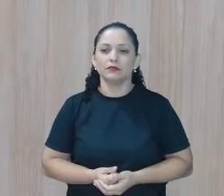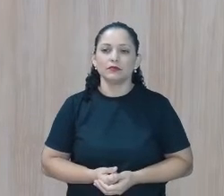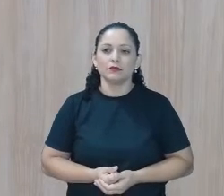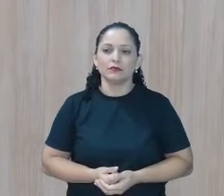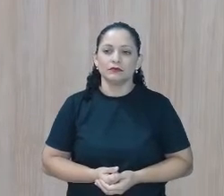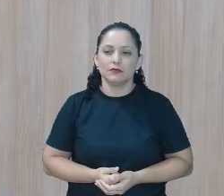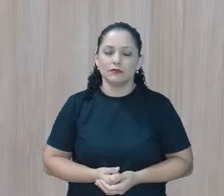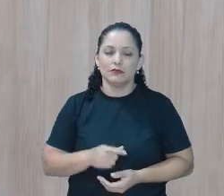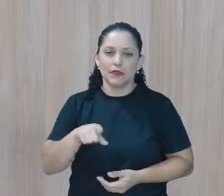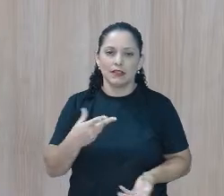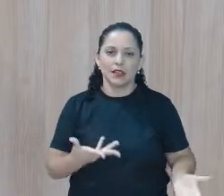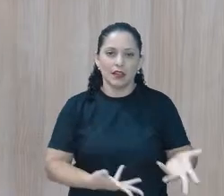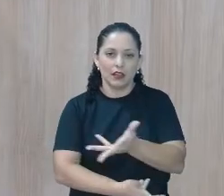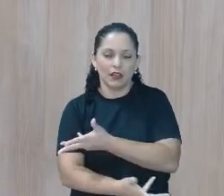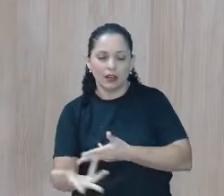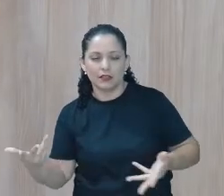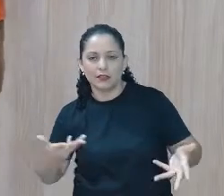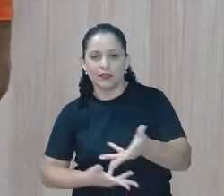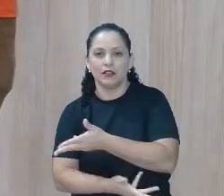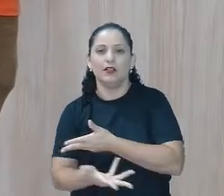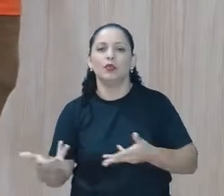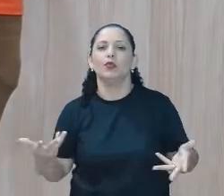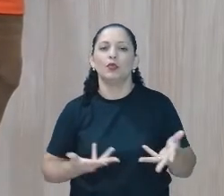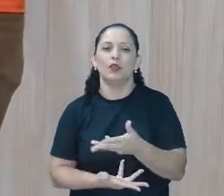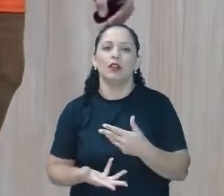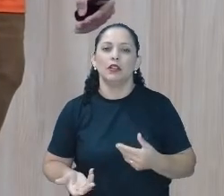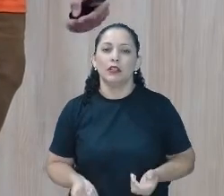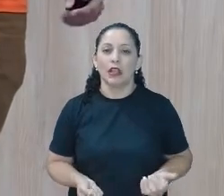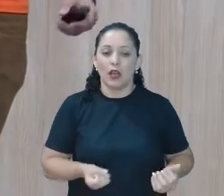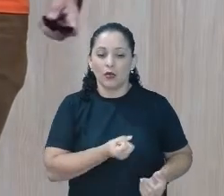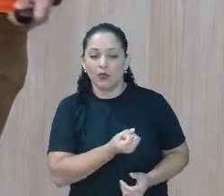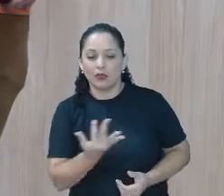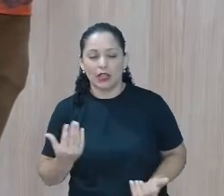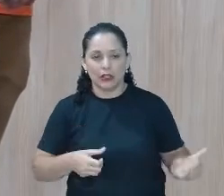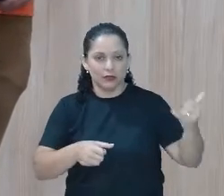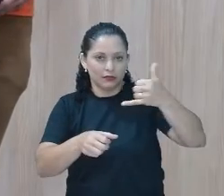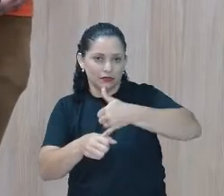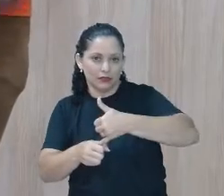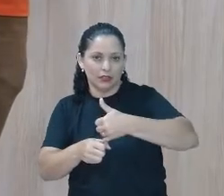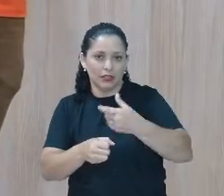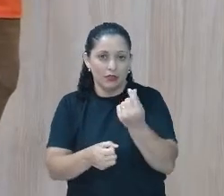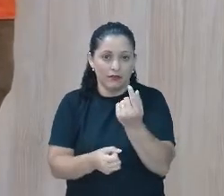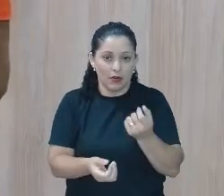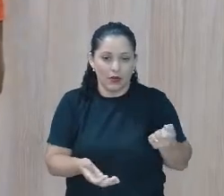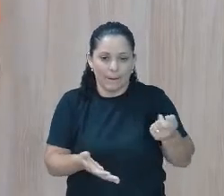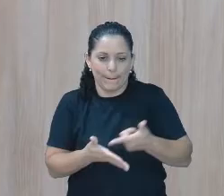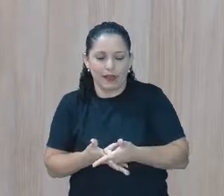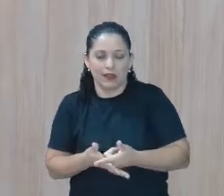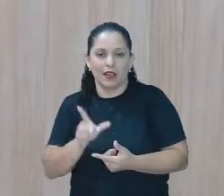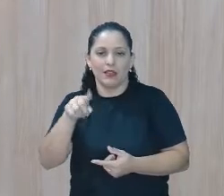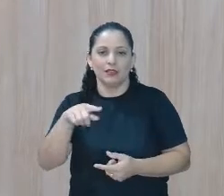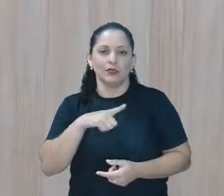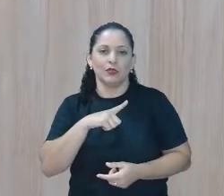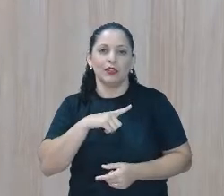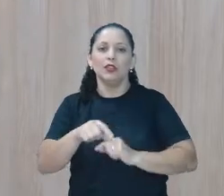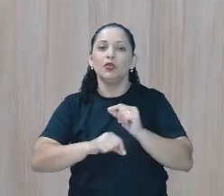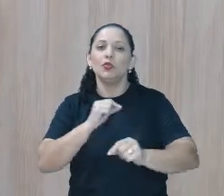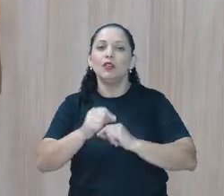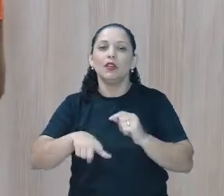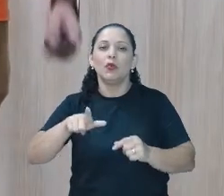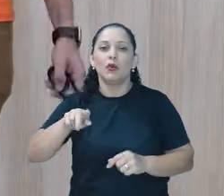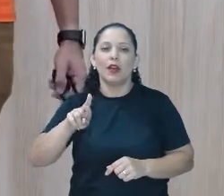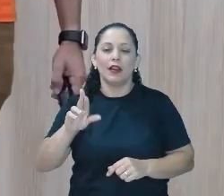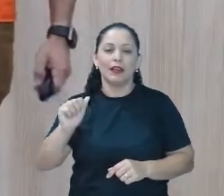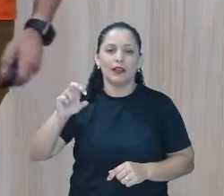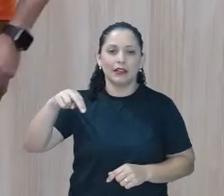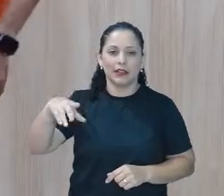em relação ao número de litros de gasolina e o preço a pagar, a gente tem aí uma grandeza